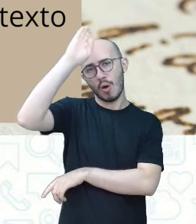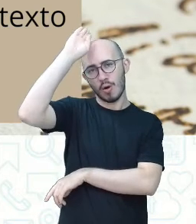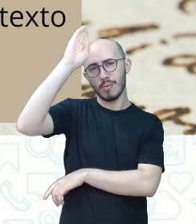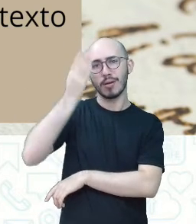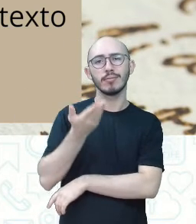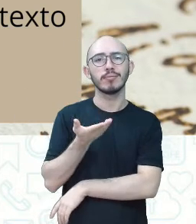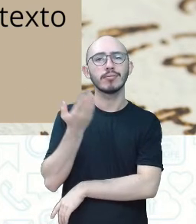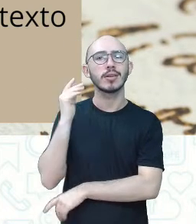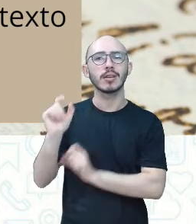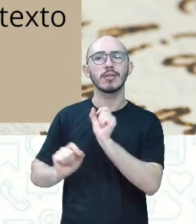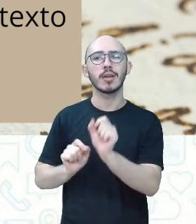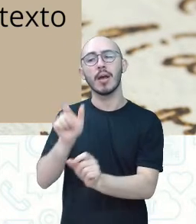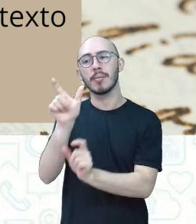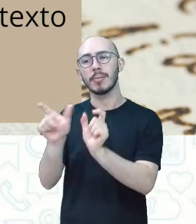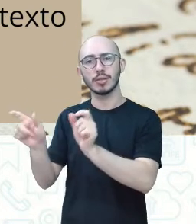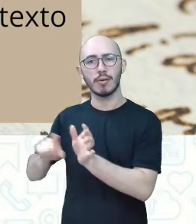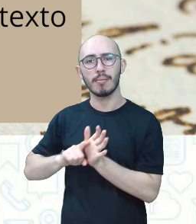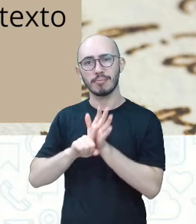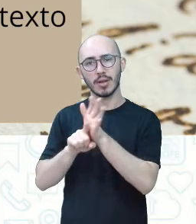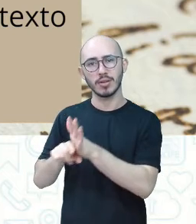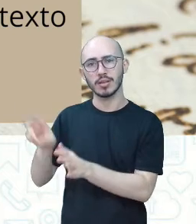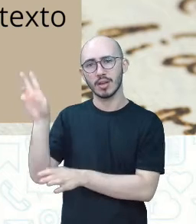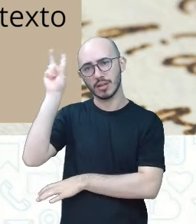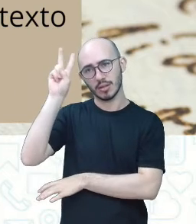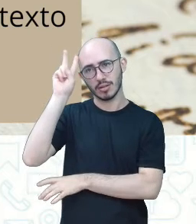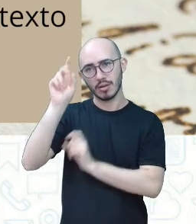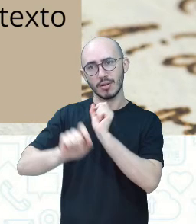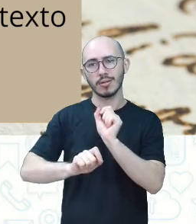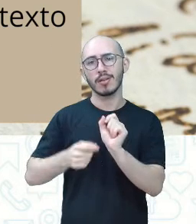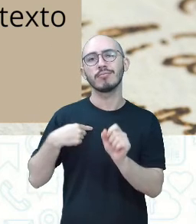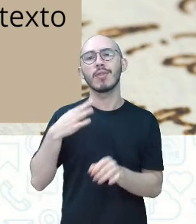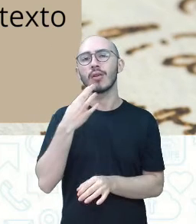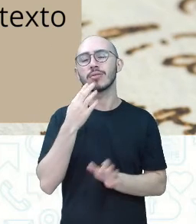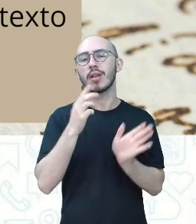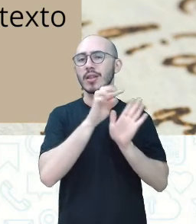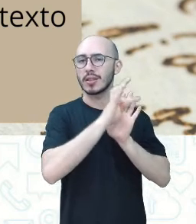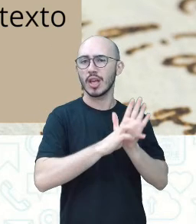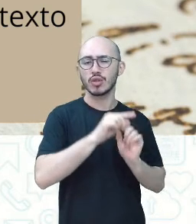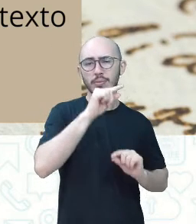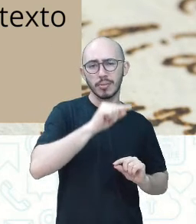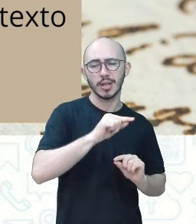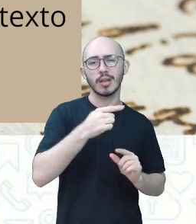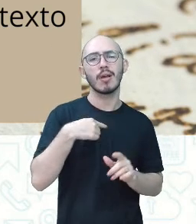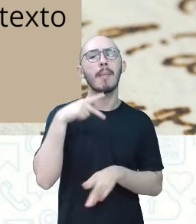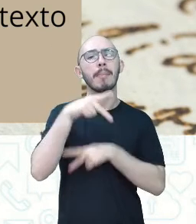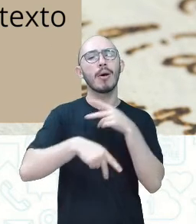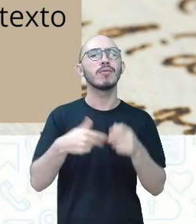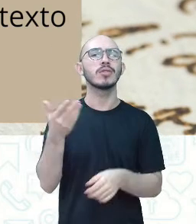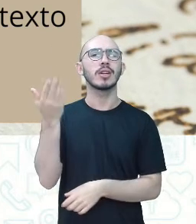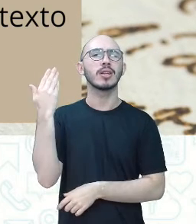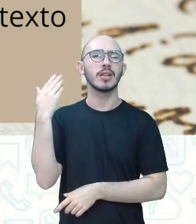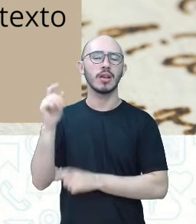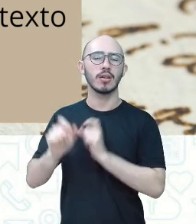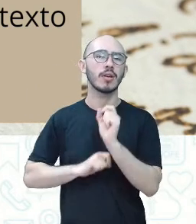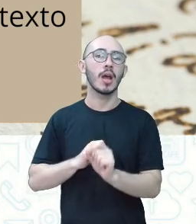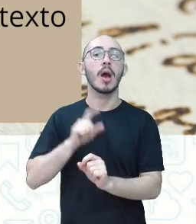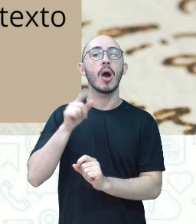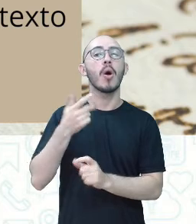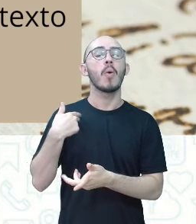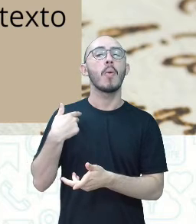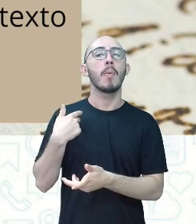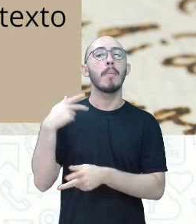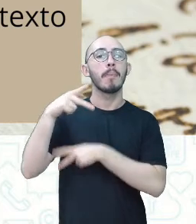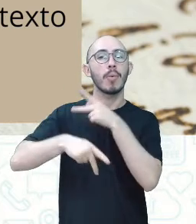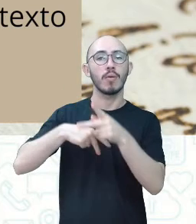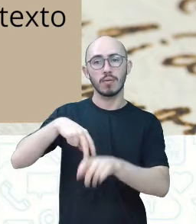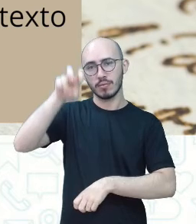têm conhecimento de pequenos trechos escritos por povos mais antigos, como os egípcios, que ressaltam fatos de seus líderes, o que